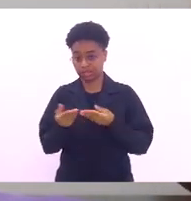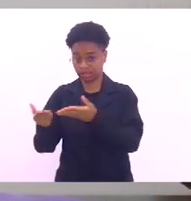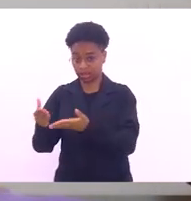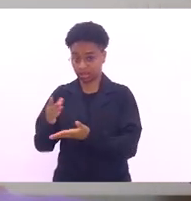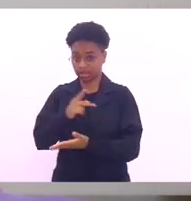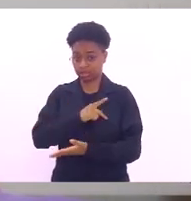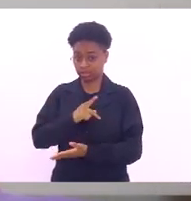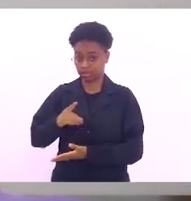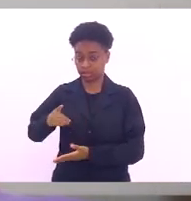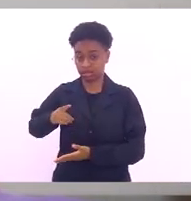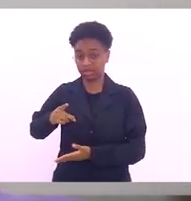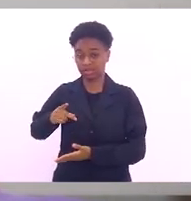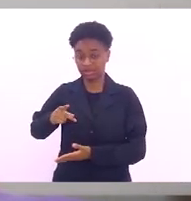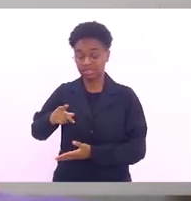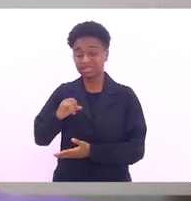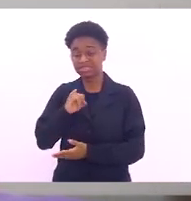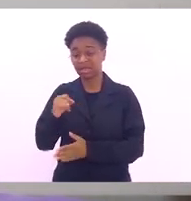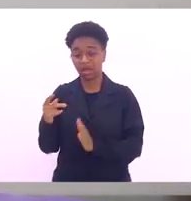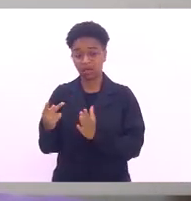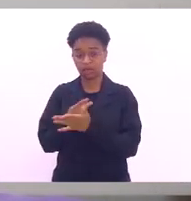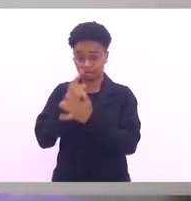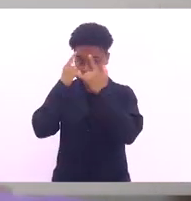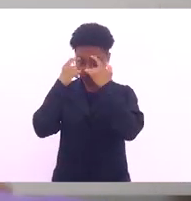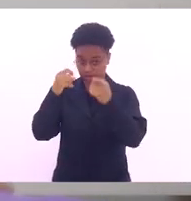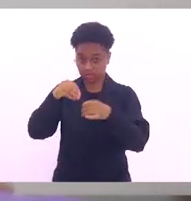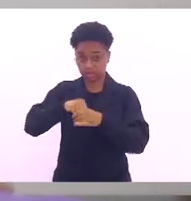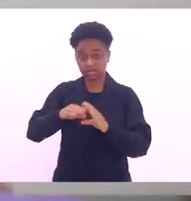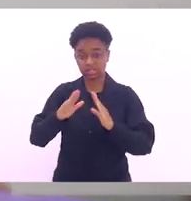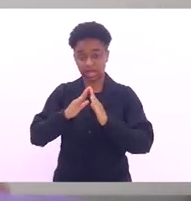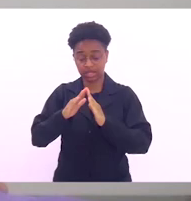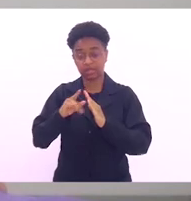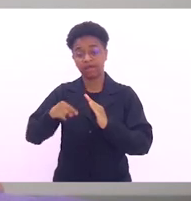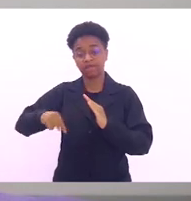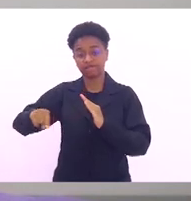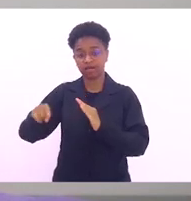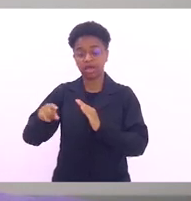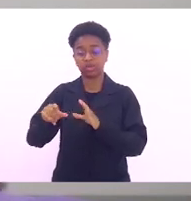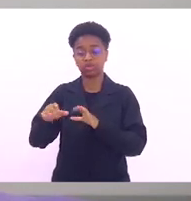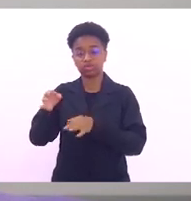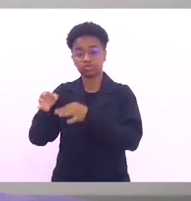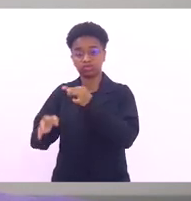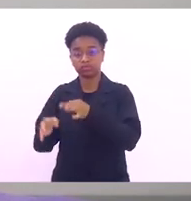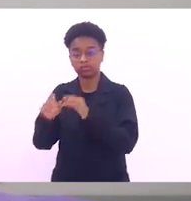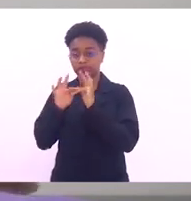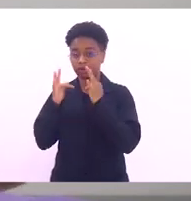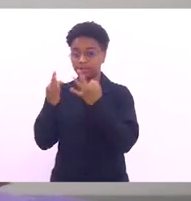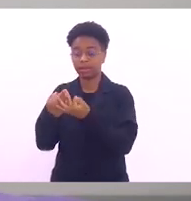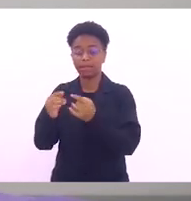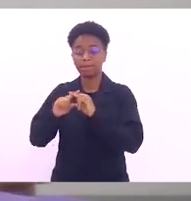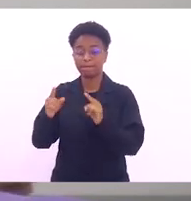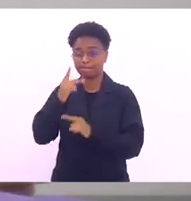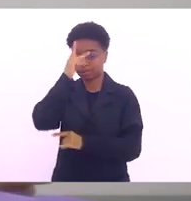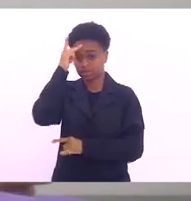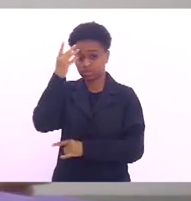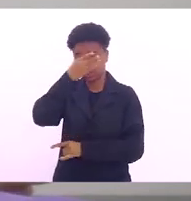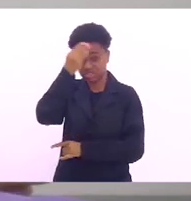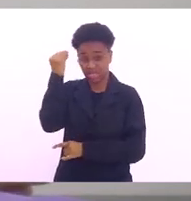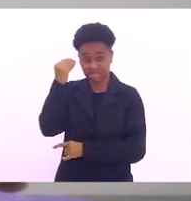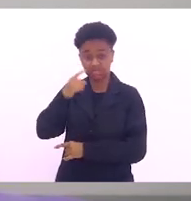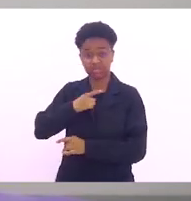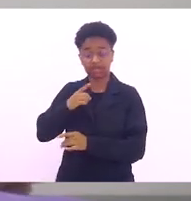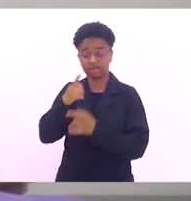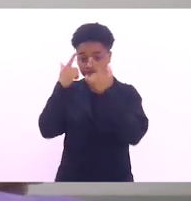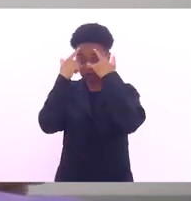se você é vítima de violência doméstica você cai numa vara de família e aí esquece que você sofreu violência